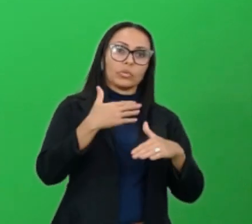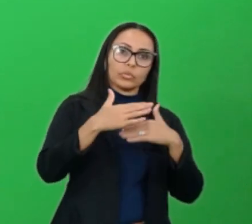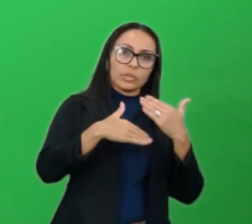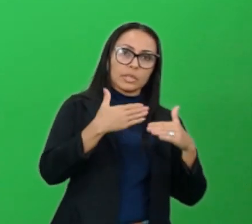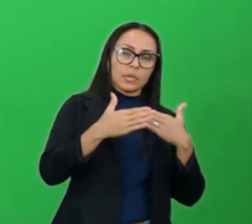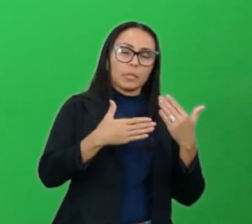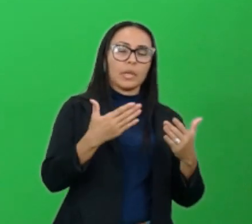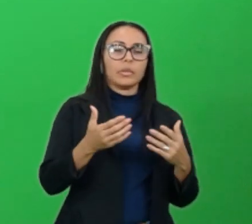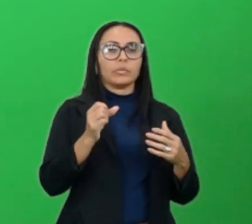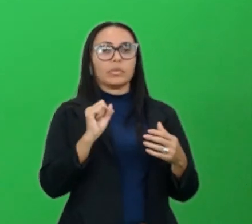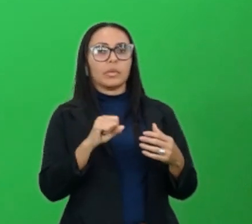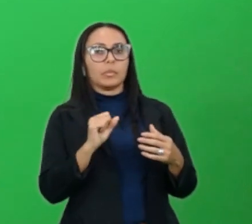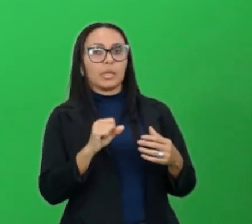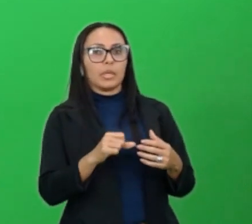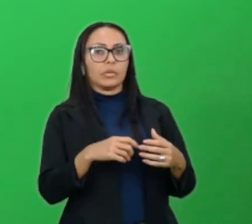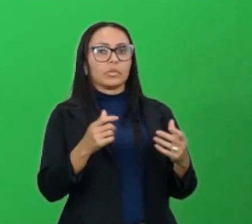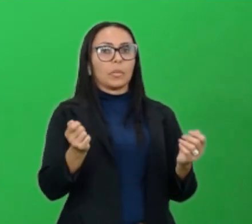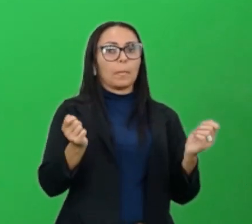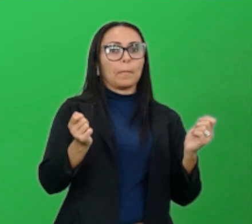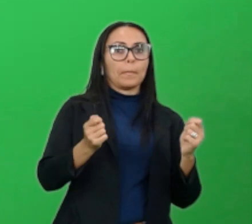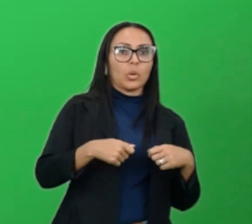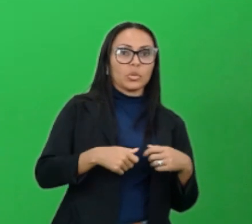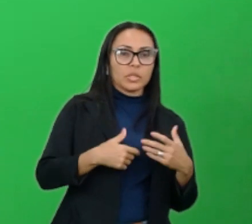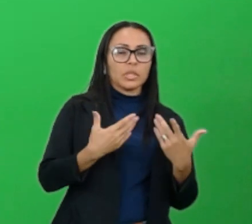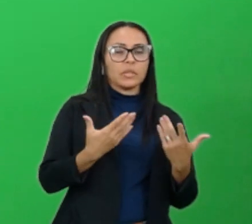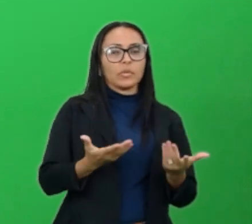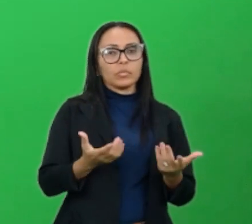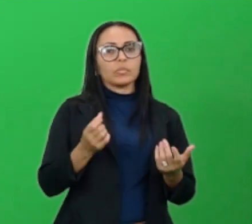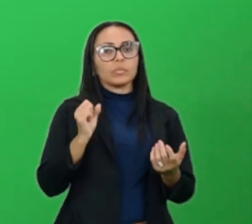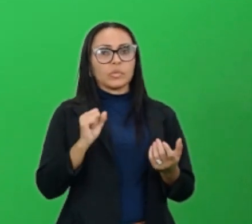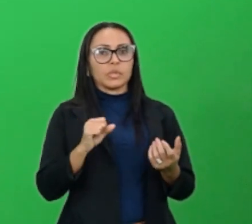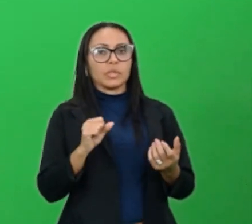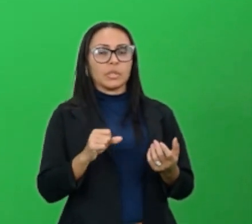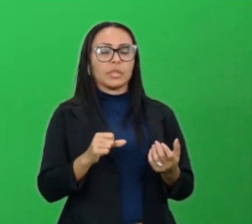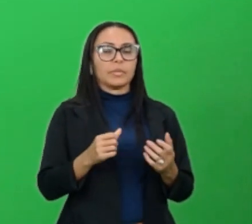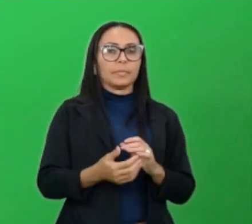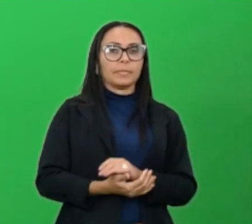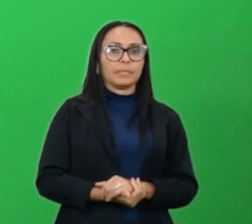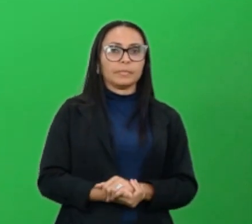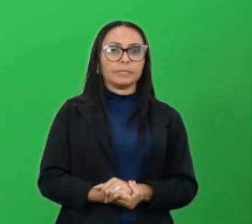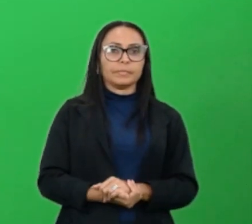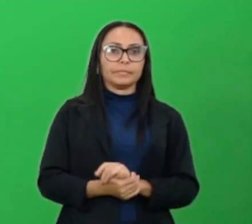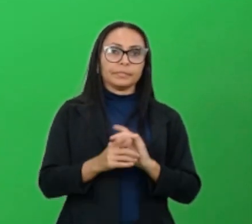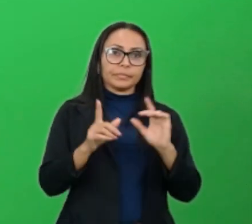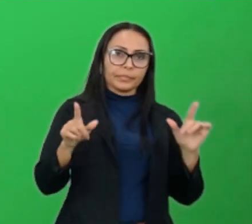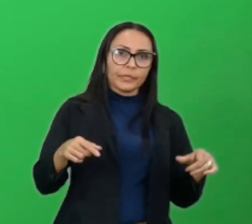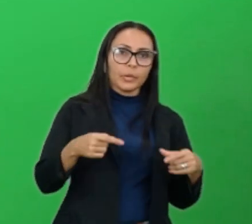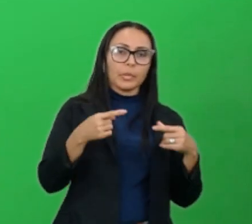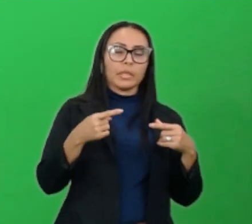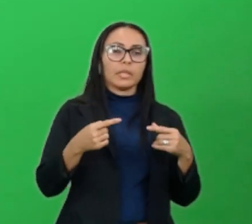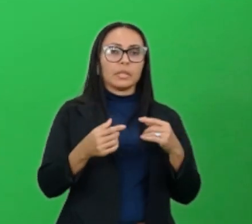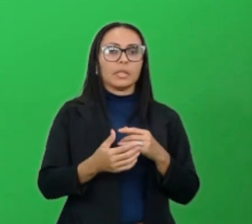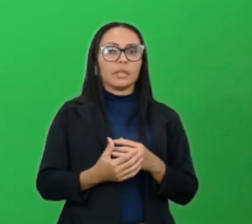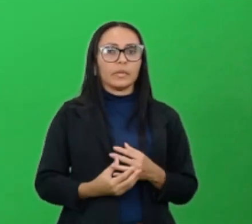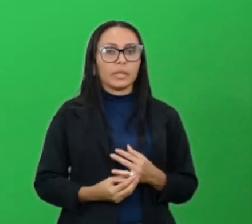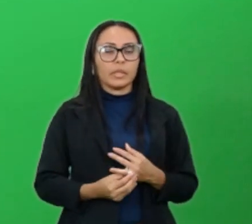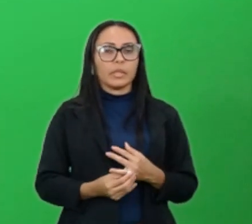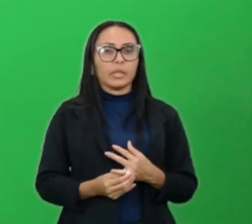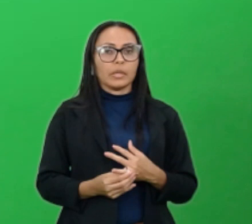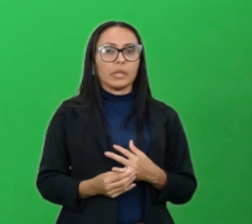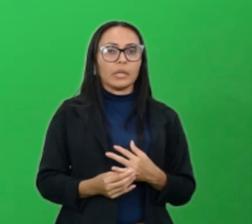seu potencial de competitividade. E aí, o que é que se leva em conta nessa dimensão de